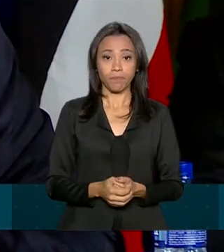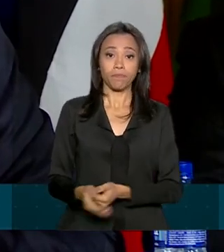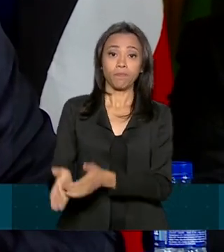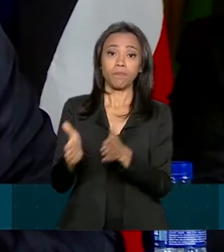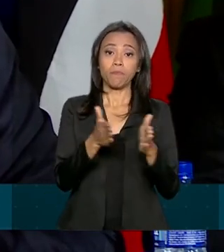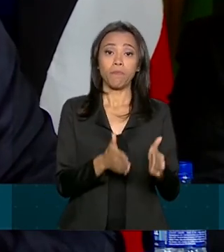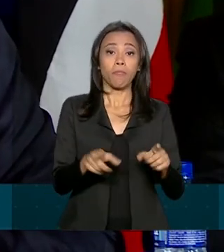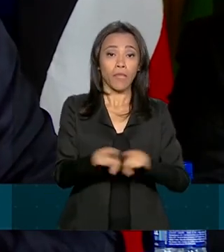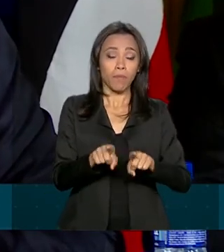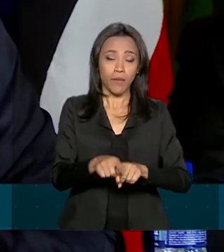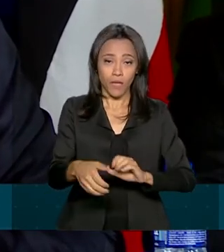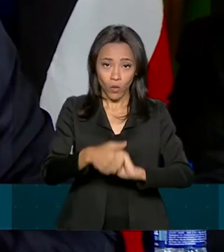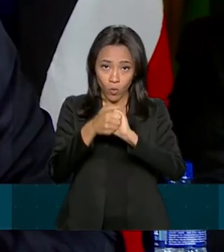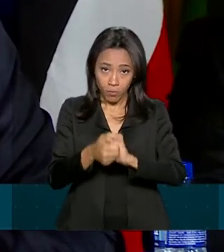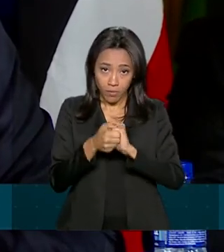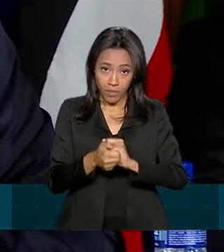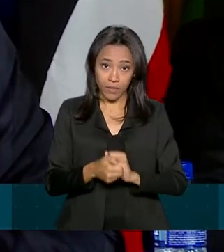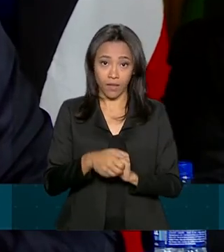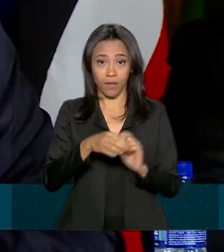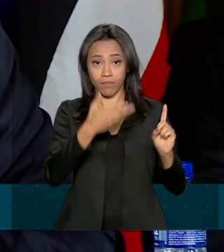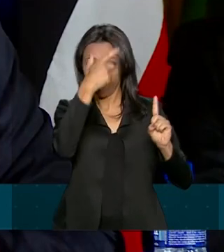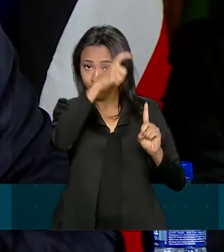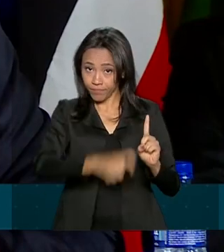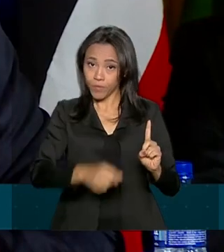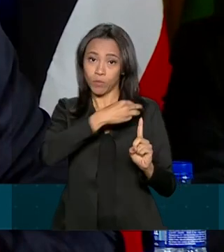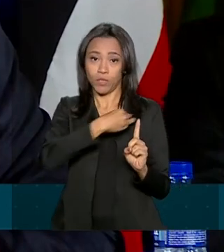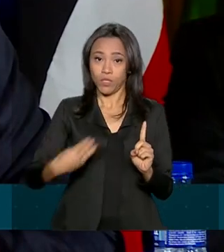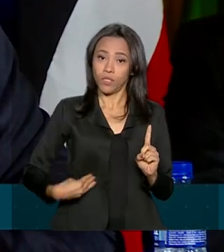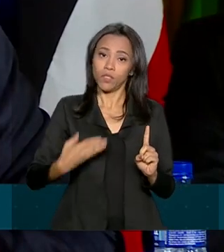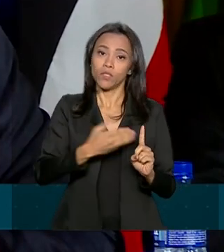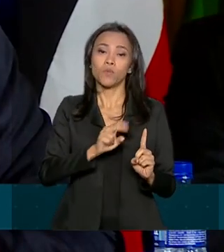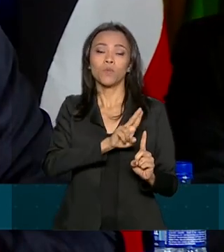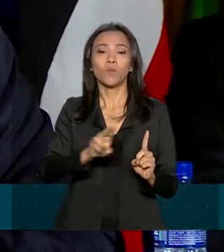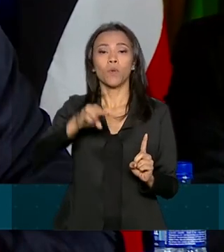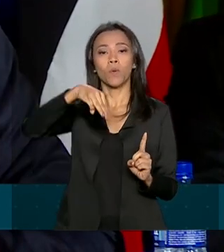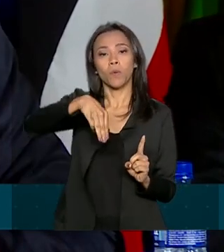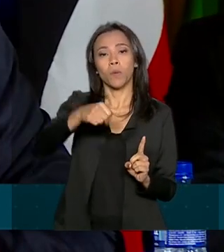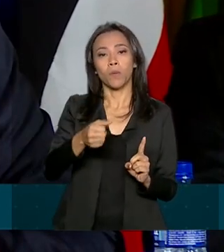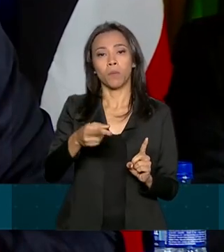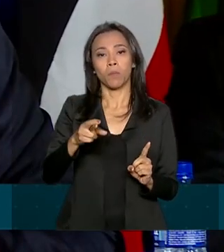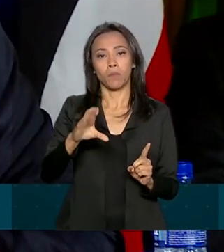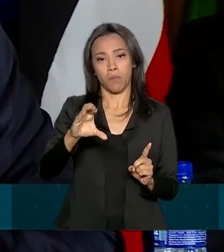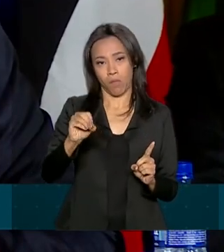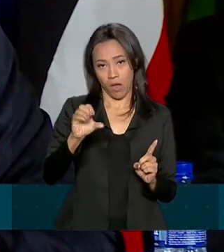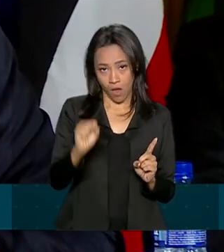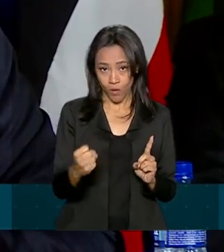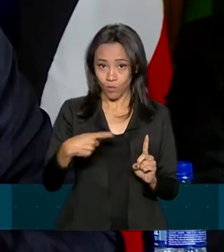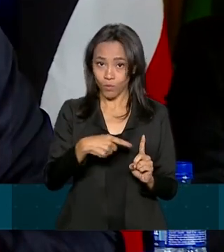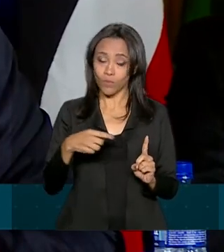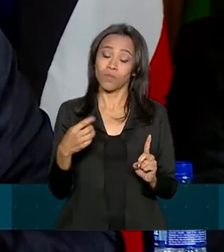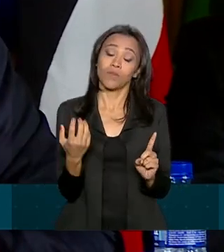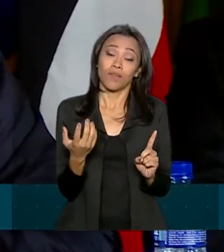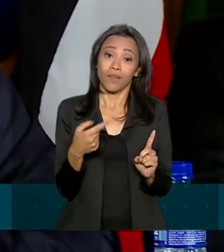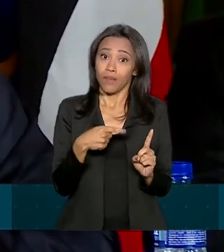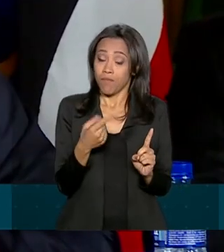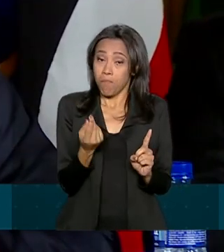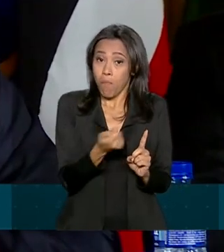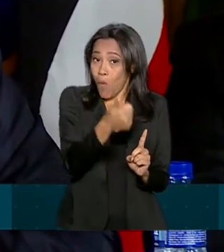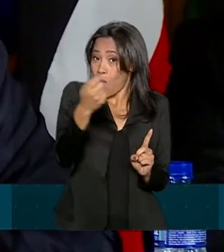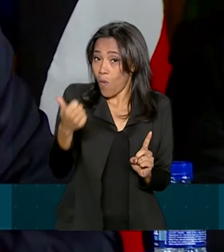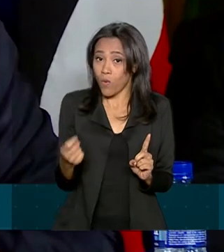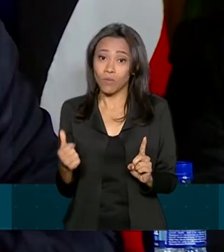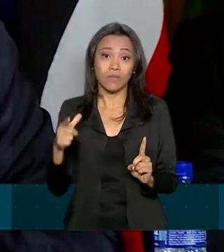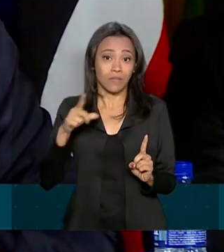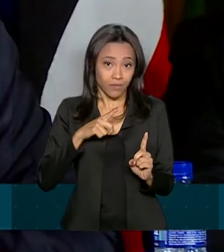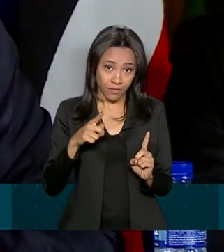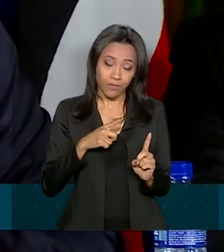Cumprimentar aqui o nosso astronauta Marcos Pontes, poucos de nós no Brasil, poucos no mundo, têm o prazer e a honra de ter alguém